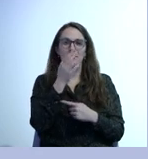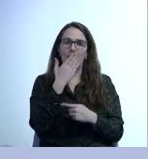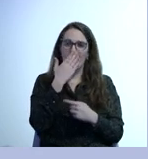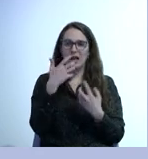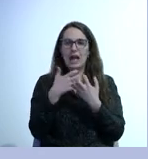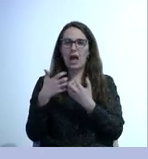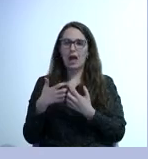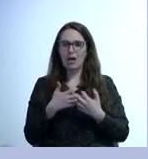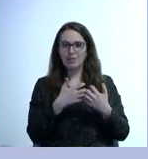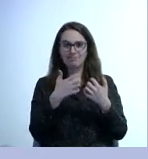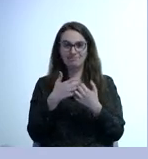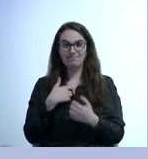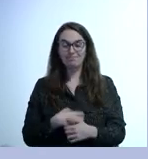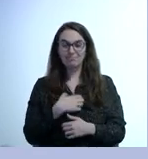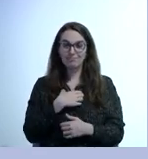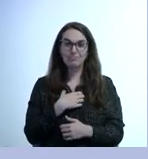arquitetura,